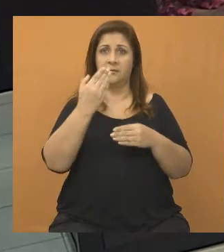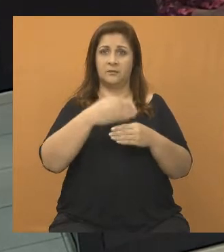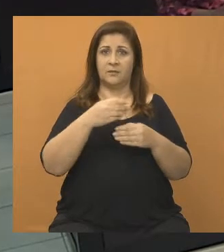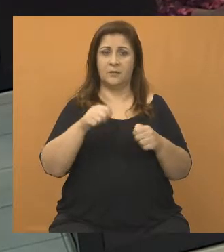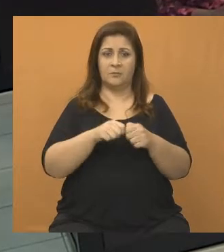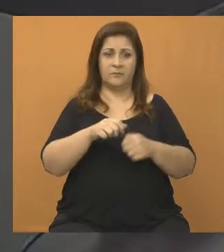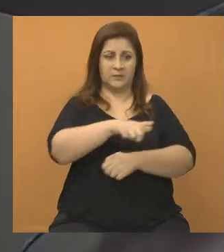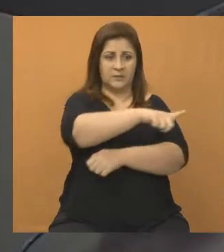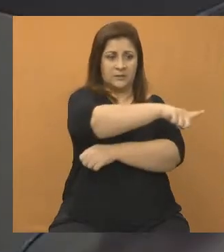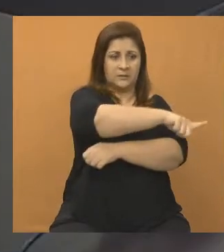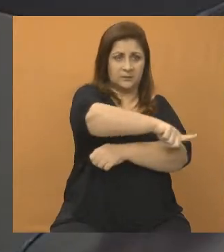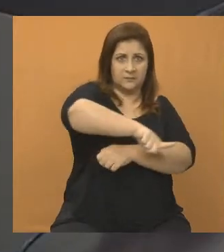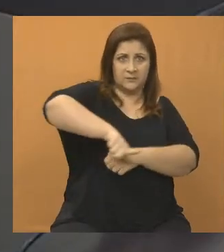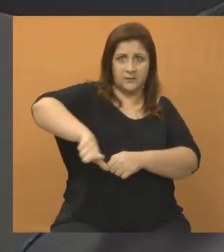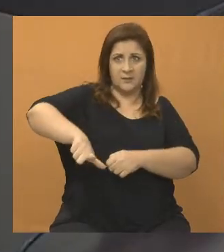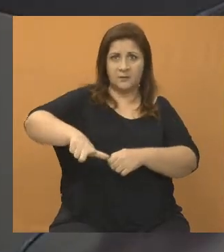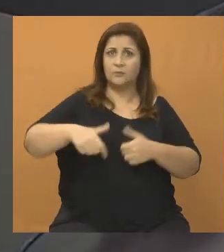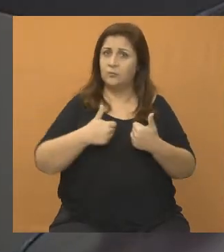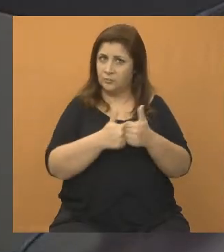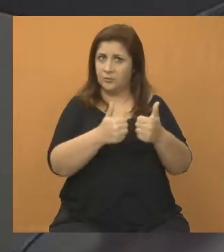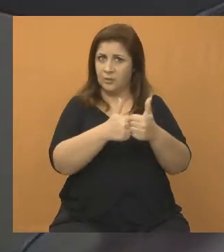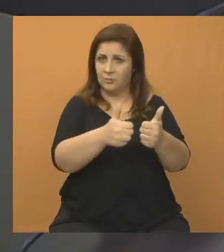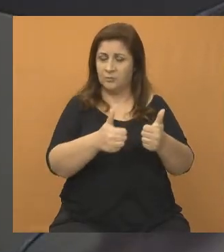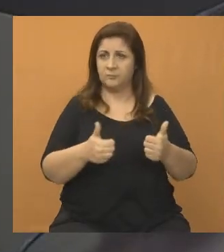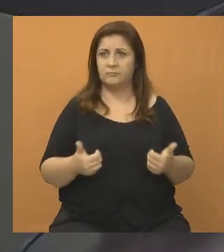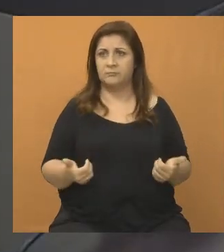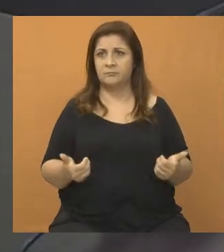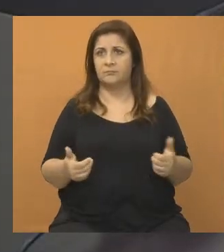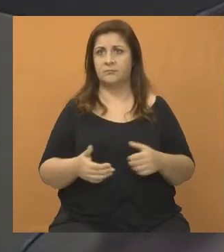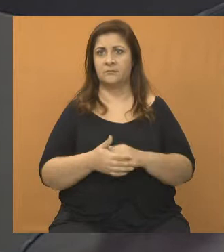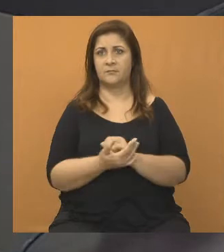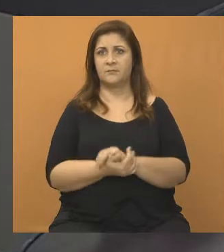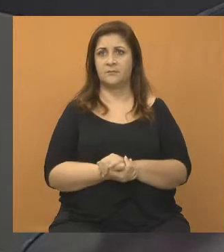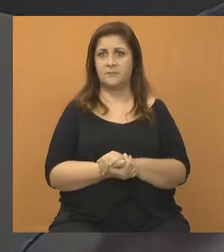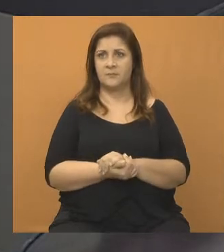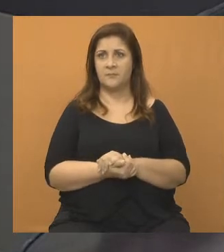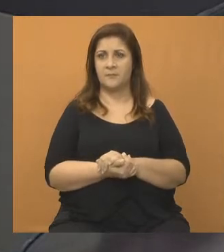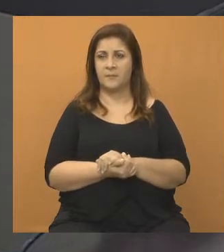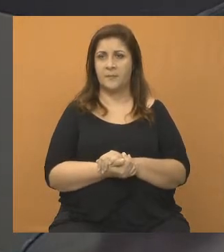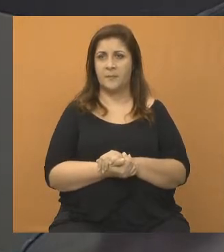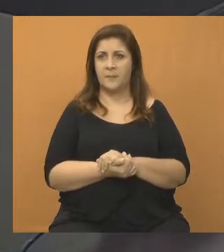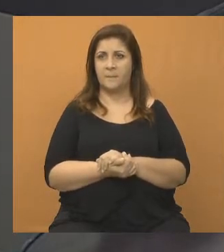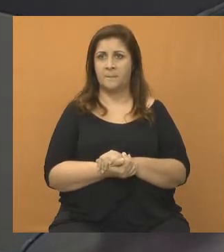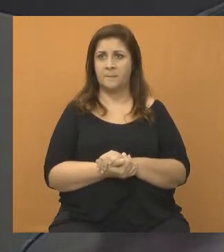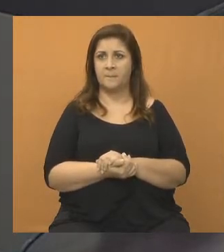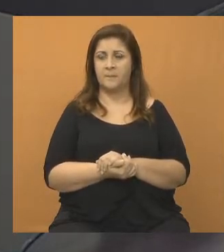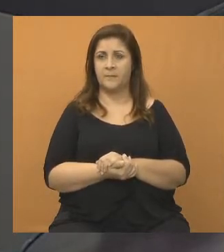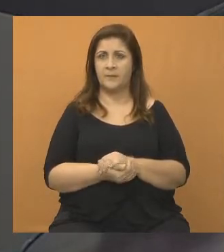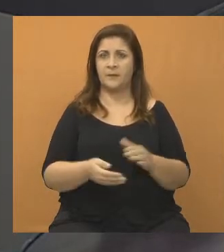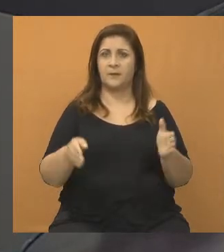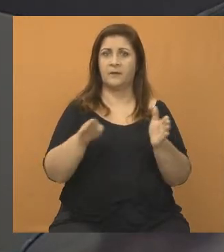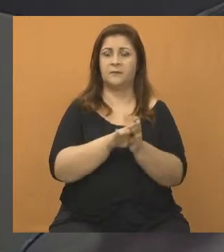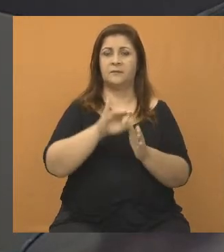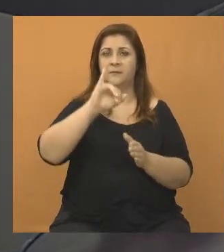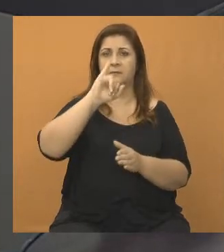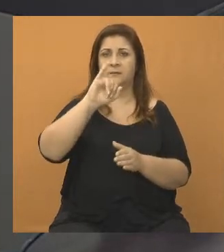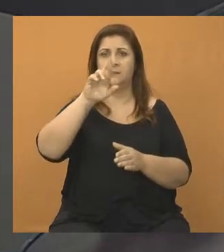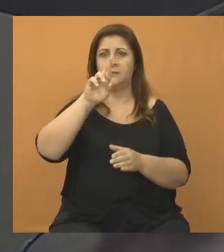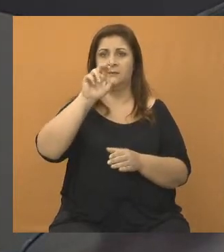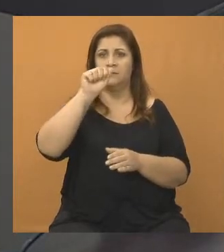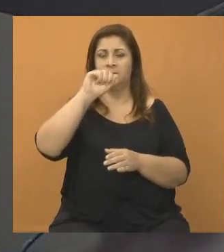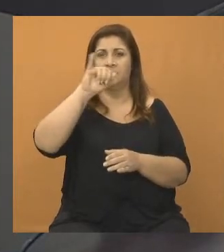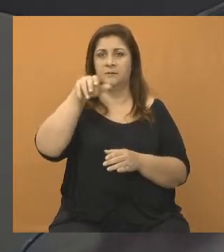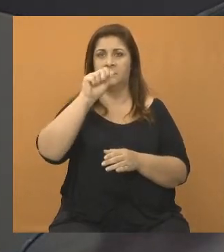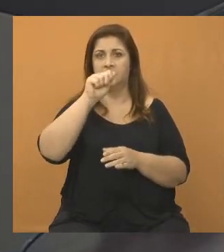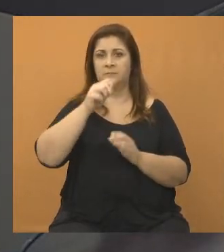o asfalto pelo menos na linha de ônibus ali, saindo da entrada de Jardim Veranejal até o Irajá. E